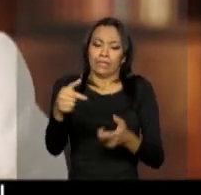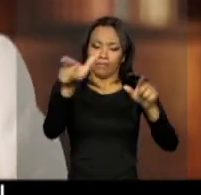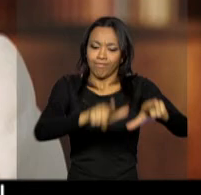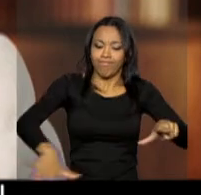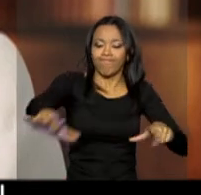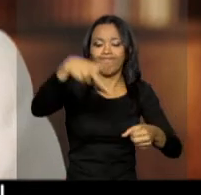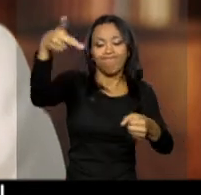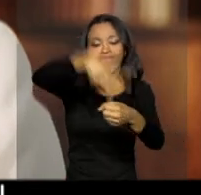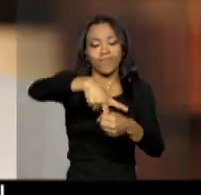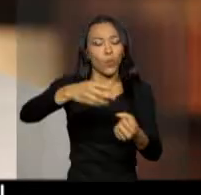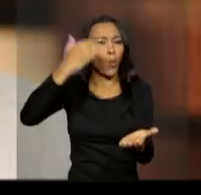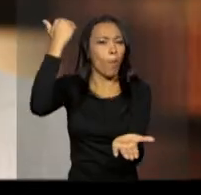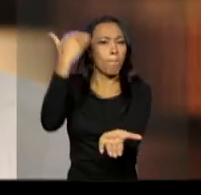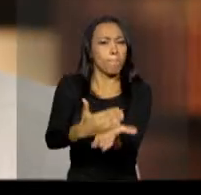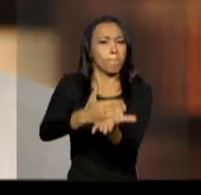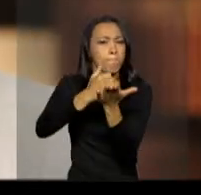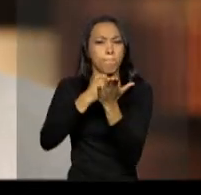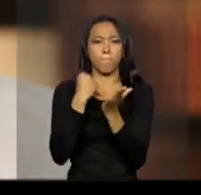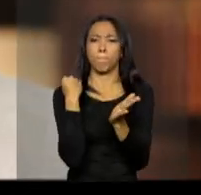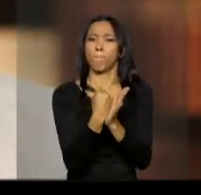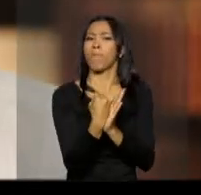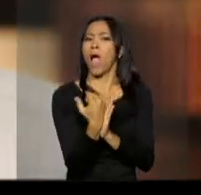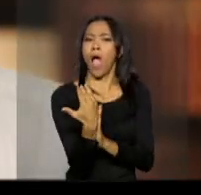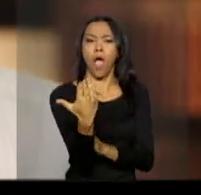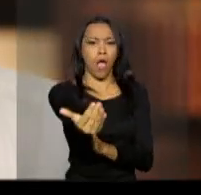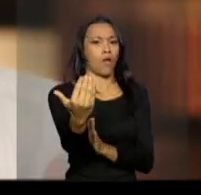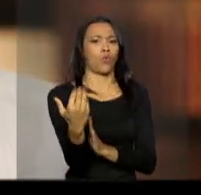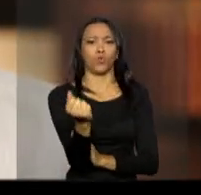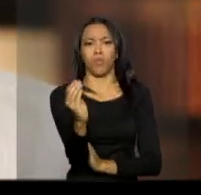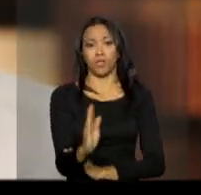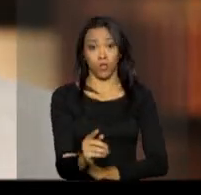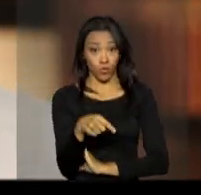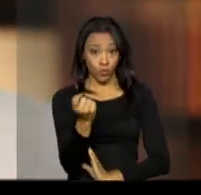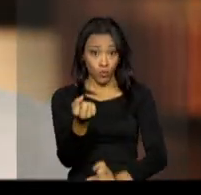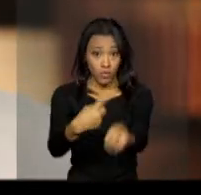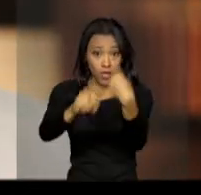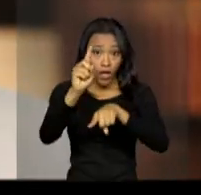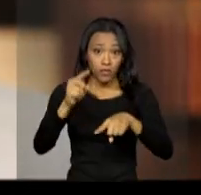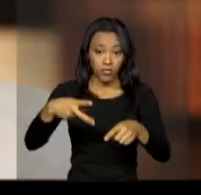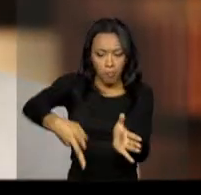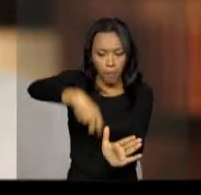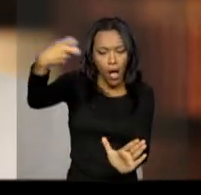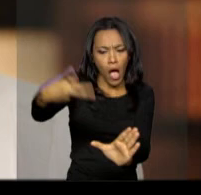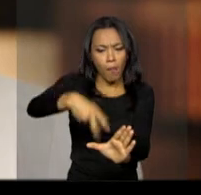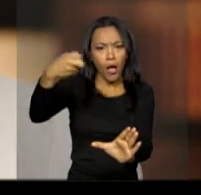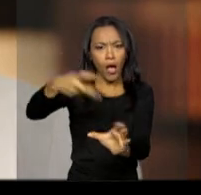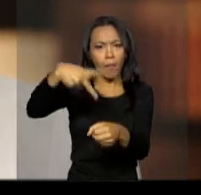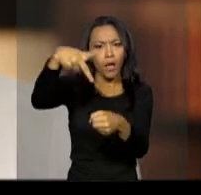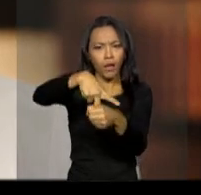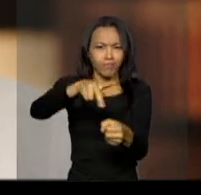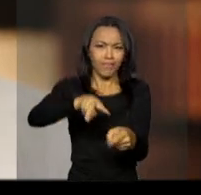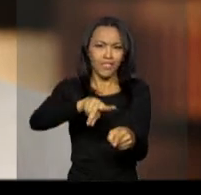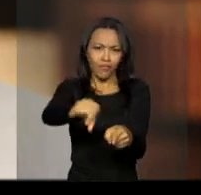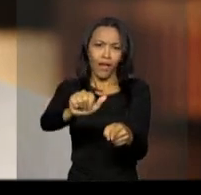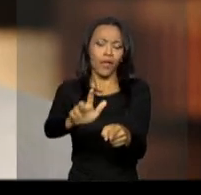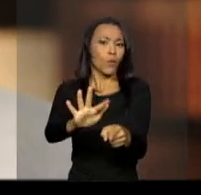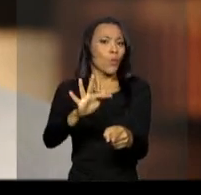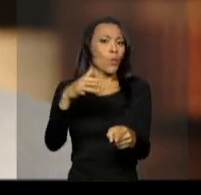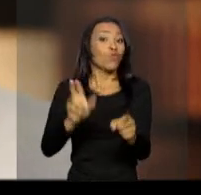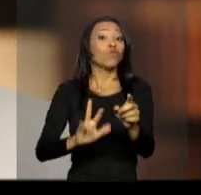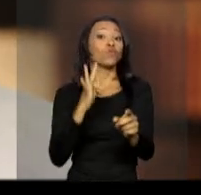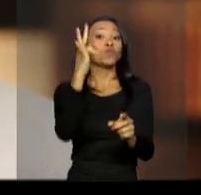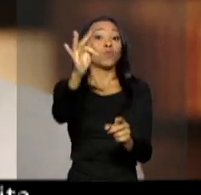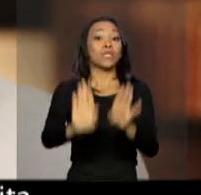na história do Brasil. Seu sucesso vai se repetir com certeza nas futuras licitações do